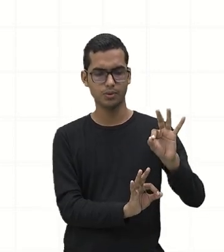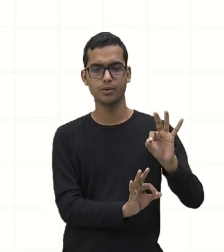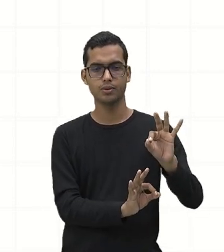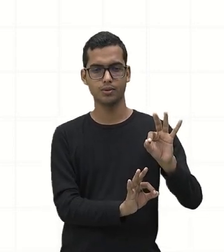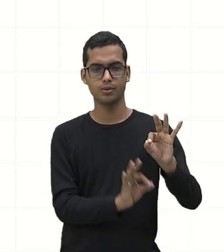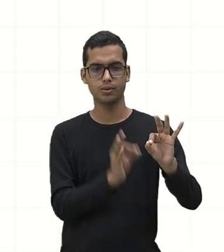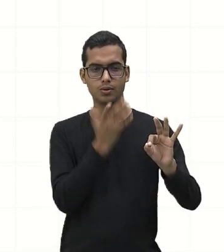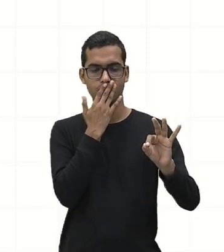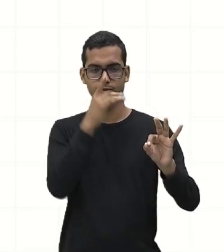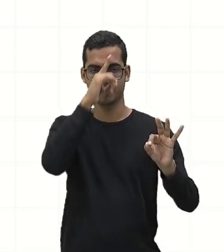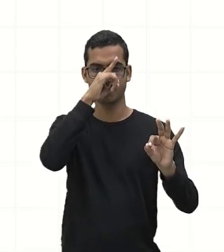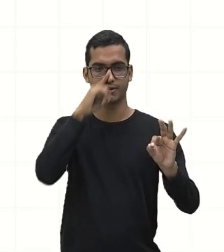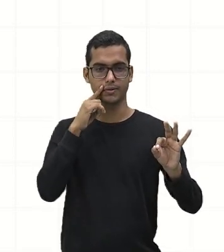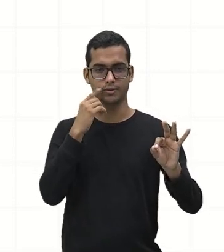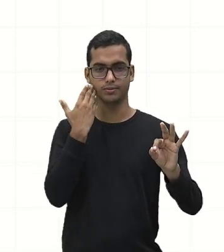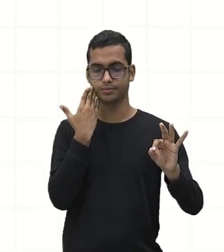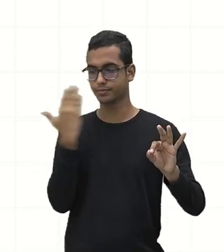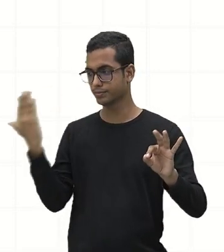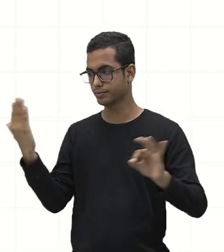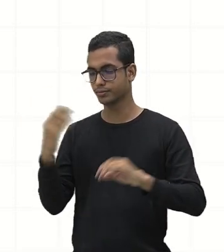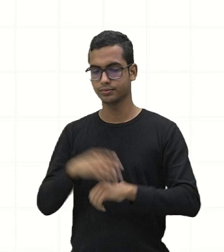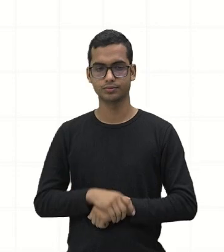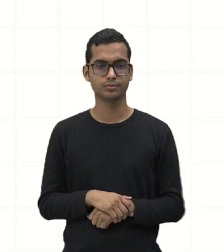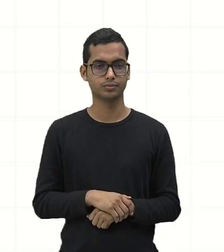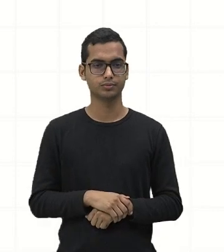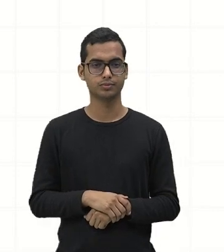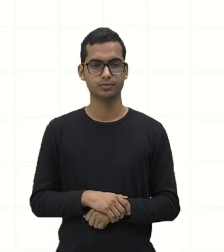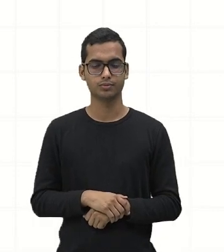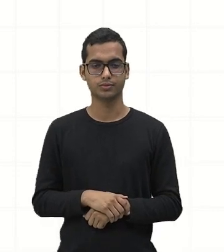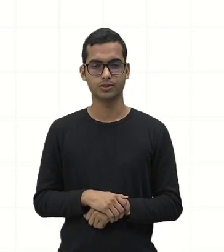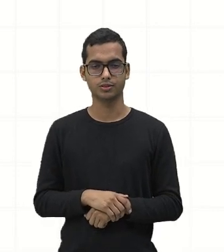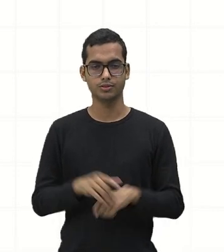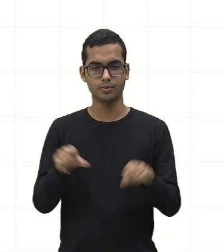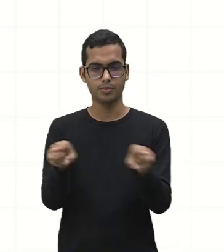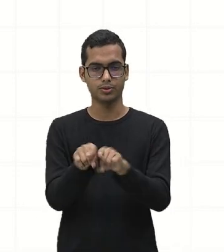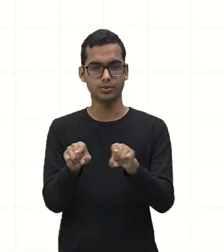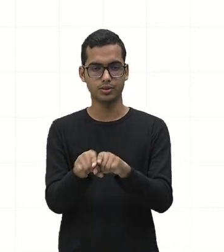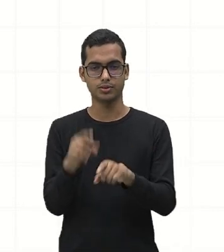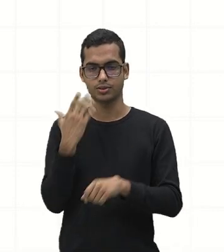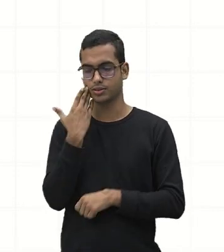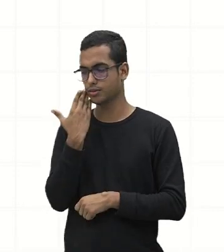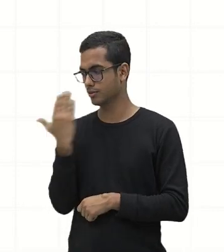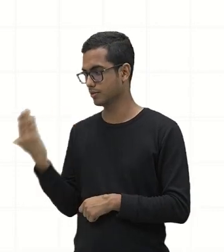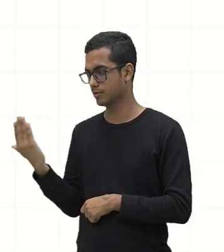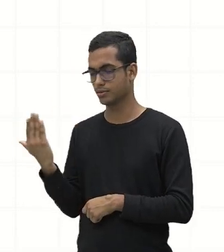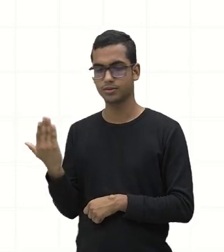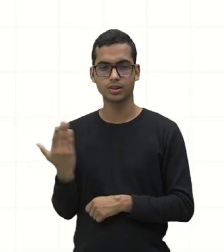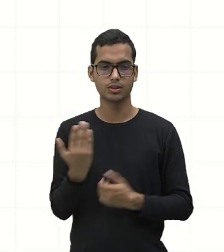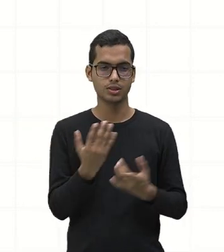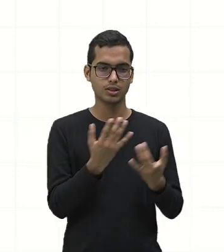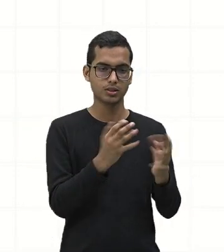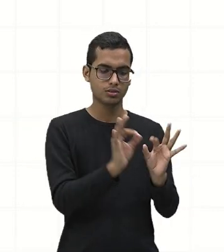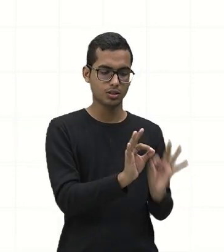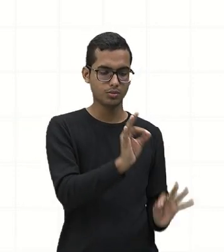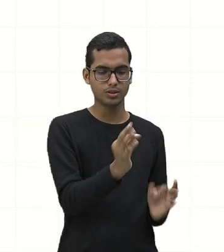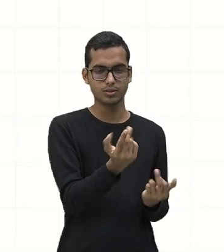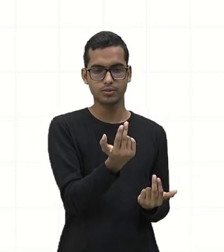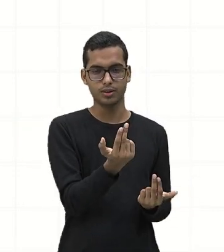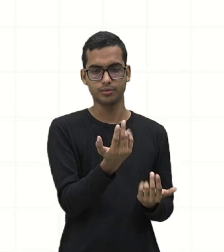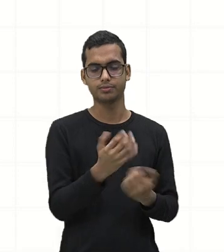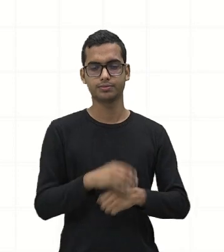Beleza? Então, existe essa relação de proporcionalidade, tá bom? Então, todo segmento